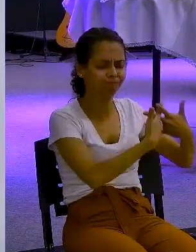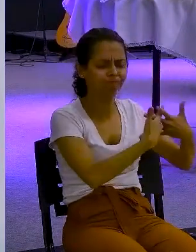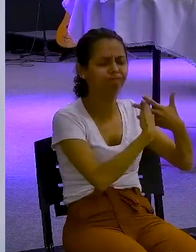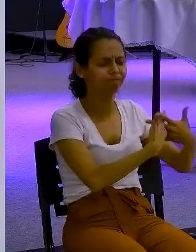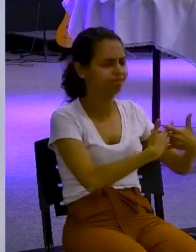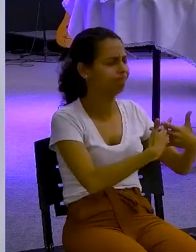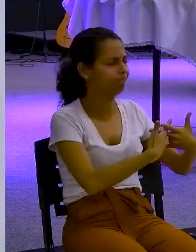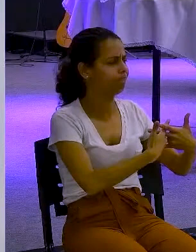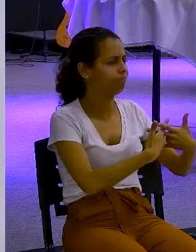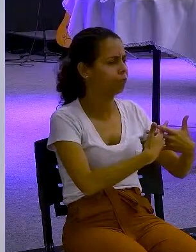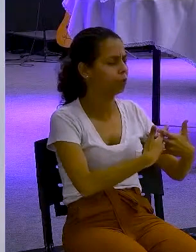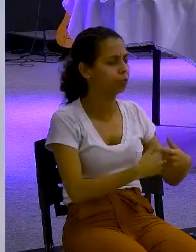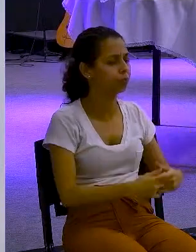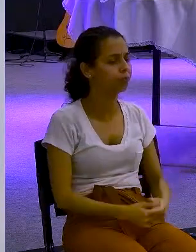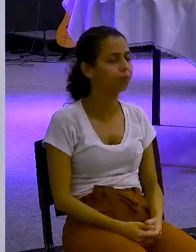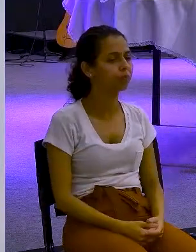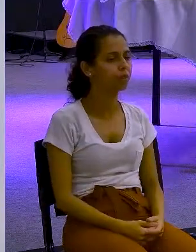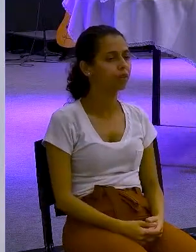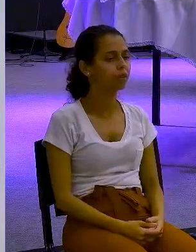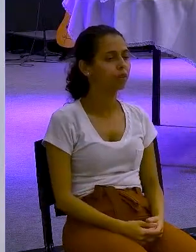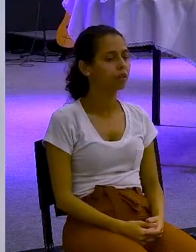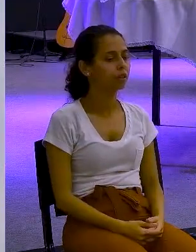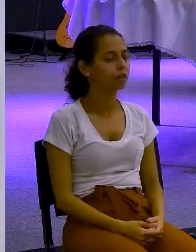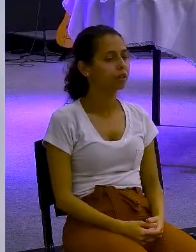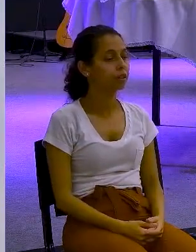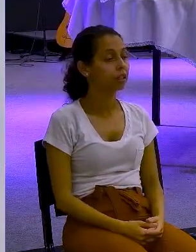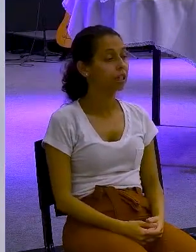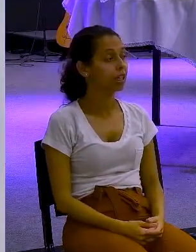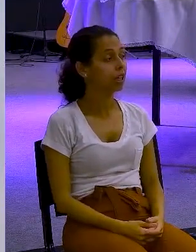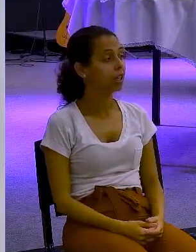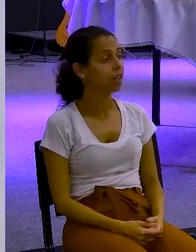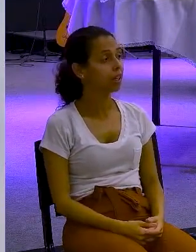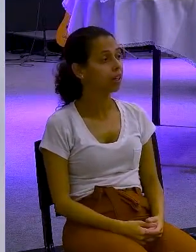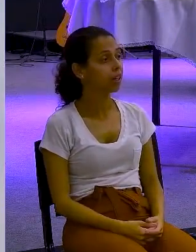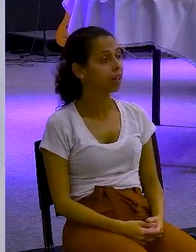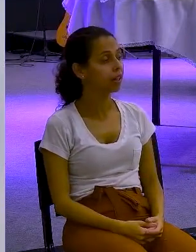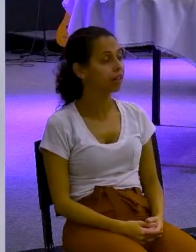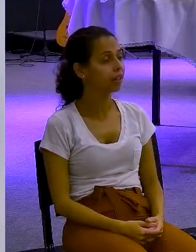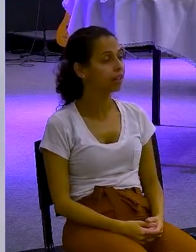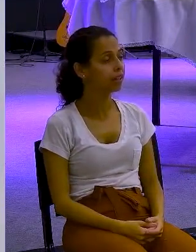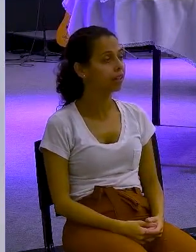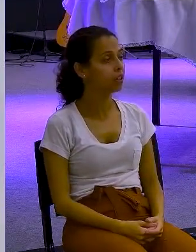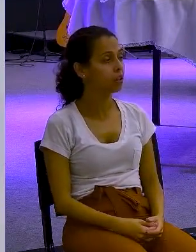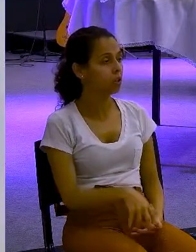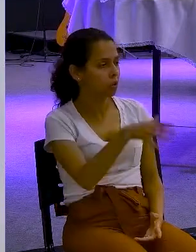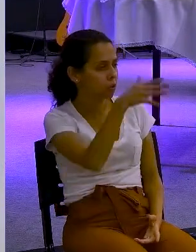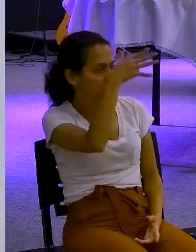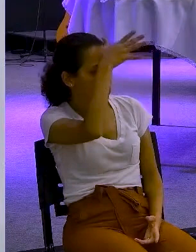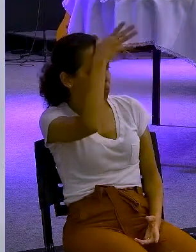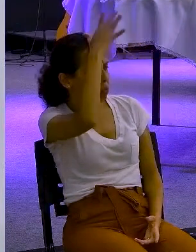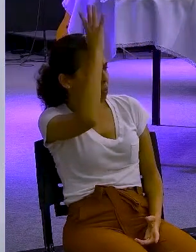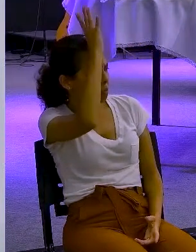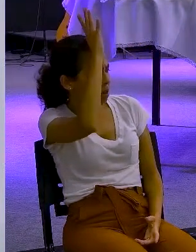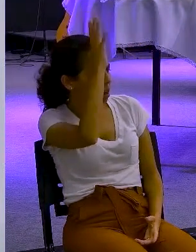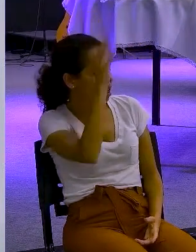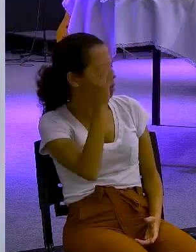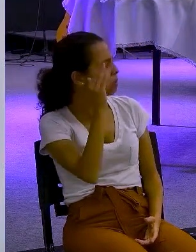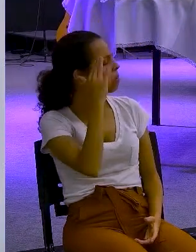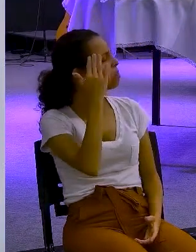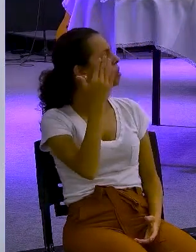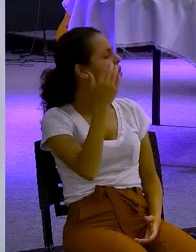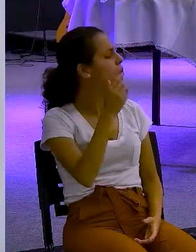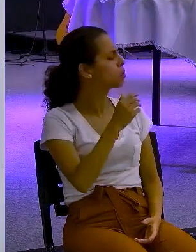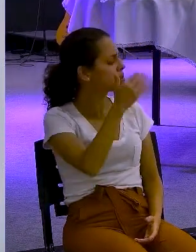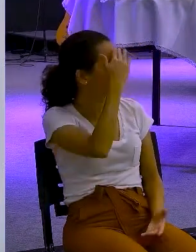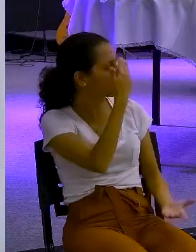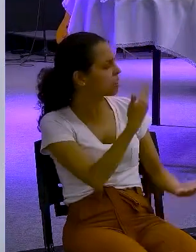eram agitadores. O testemunho que os judeus levavam para os romanos em relação aos cristãos eram os piores